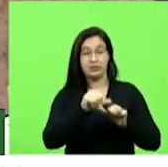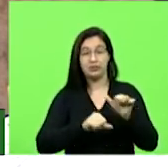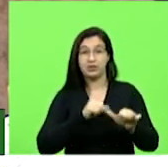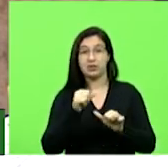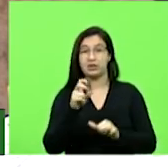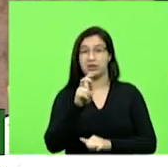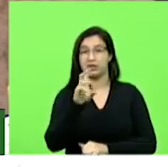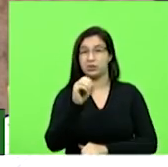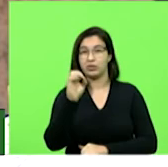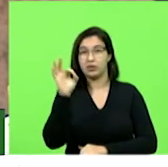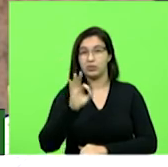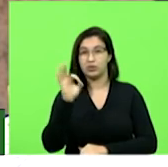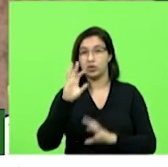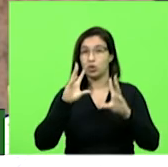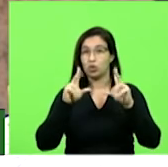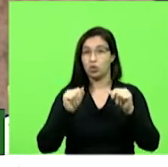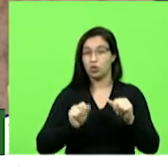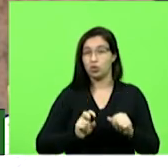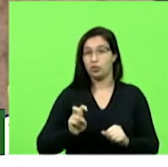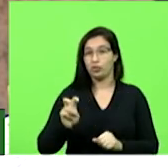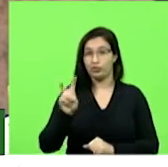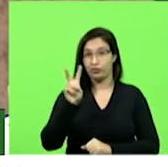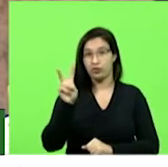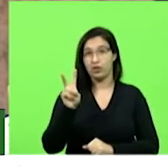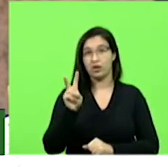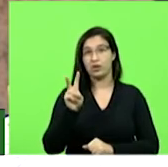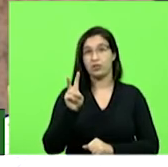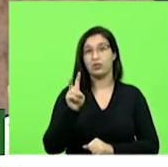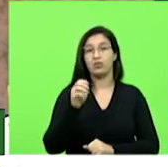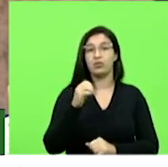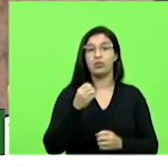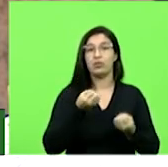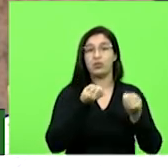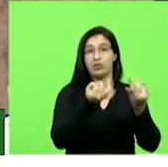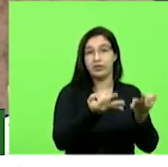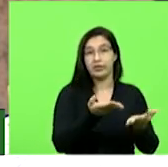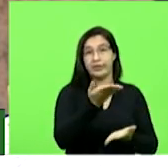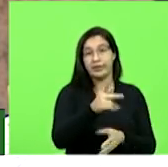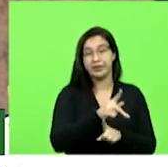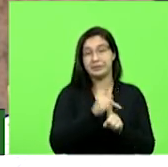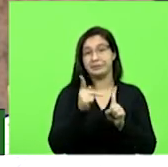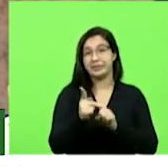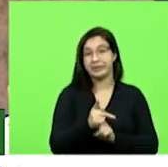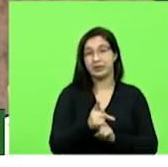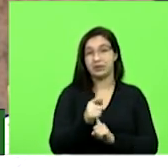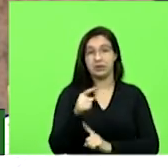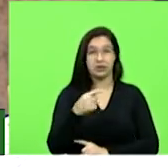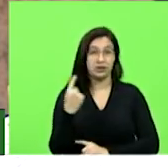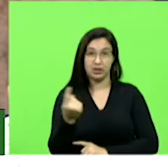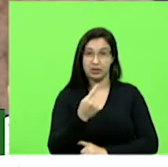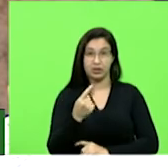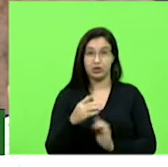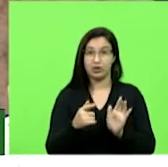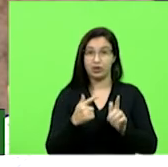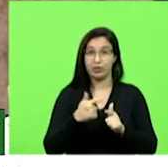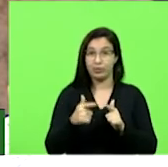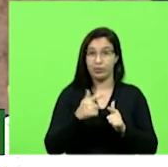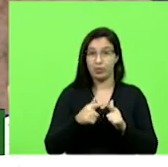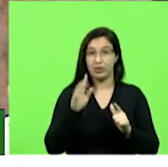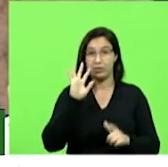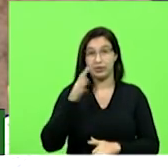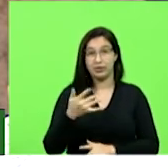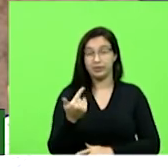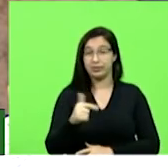valor enviado pelo governo federal para a Covid foi para Previdência. E a gente não lida com esse problema. E o governo de Santa